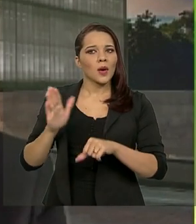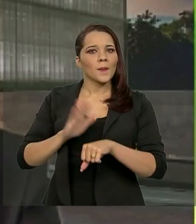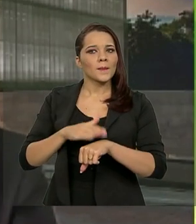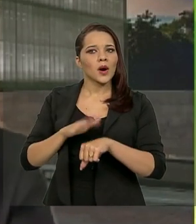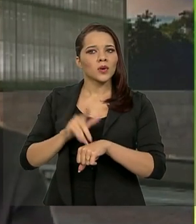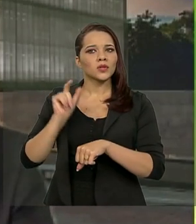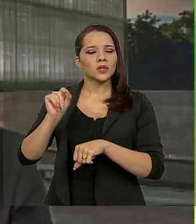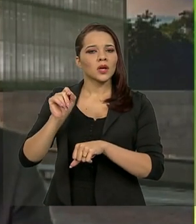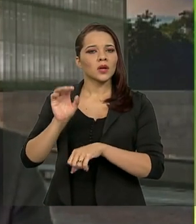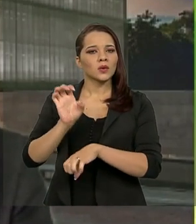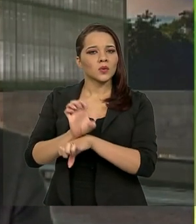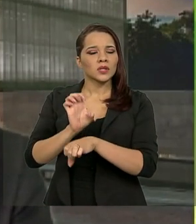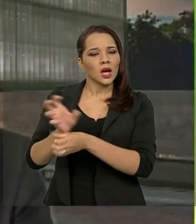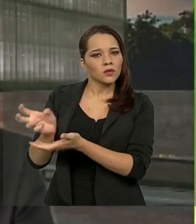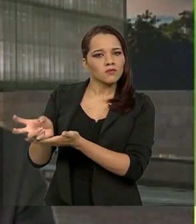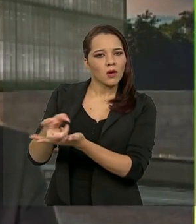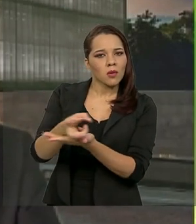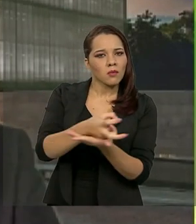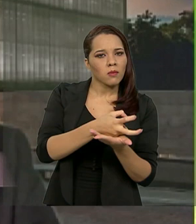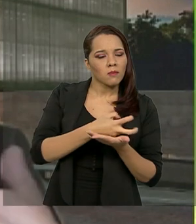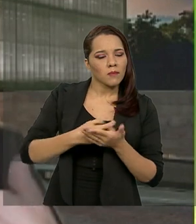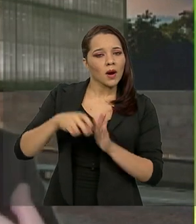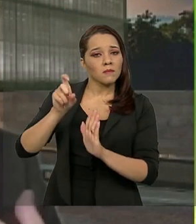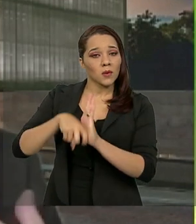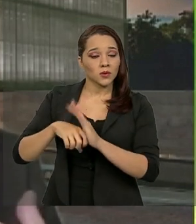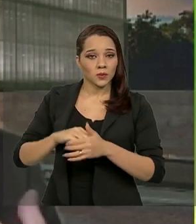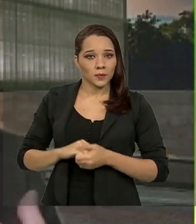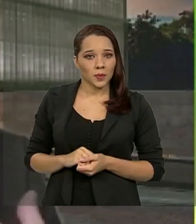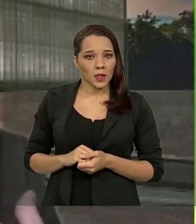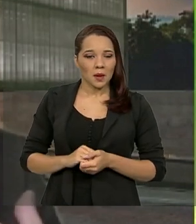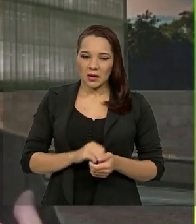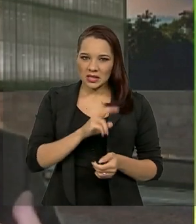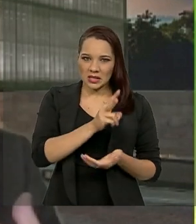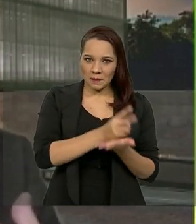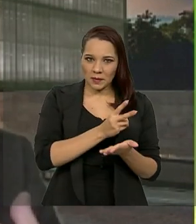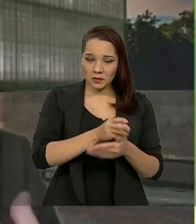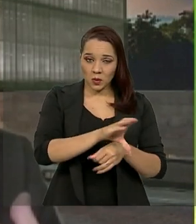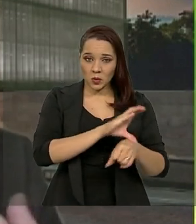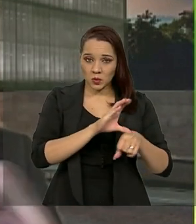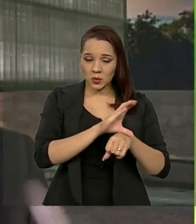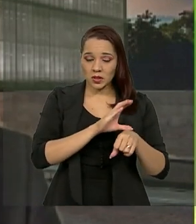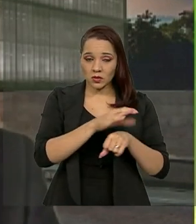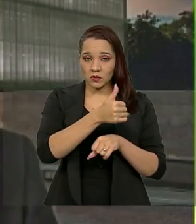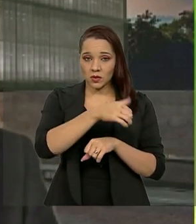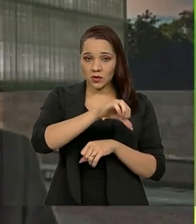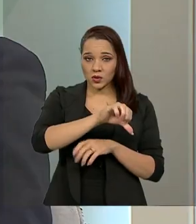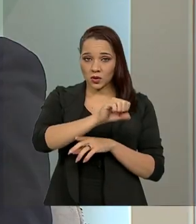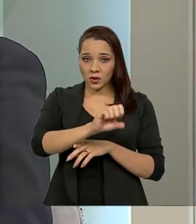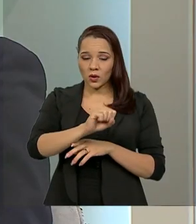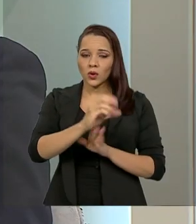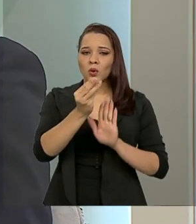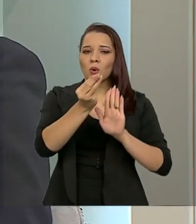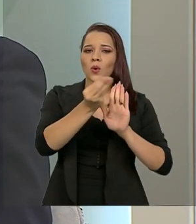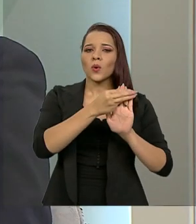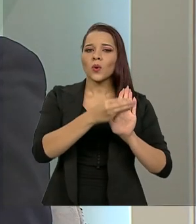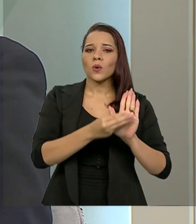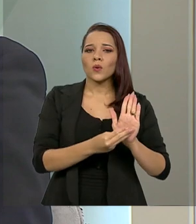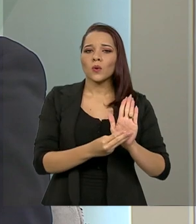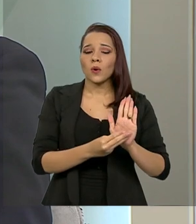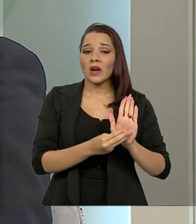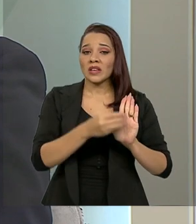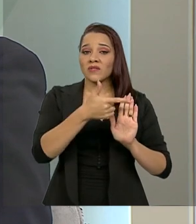estados arrecadarem o imposto. Mas essa mesma Constituição de 88, ela estabeleceu